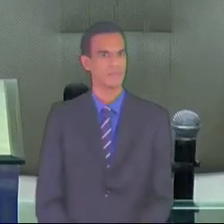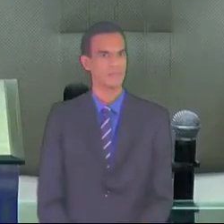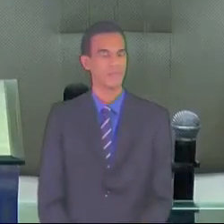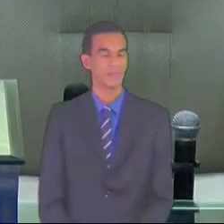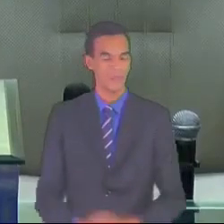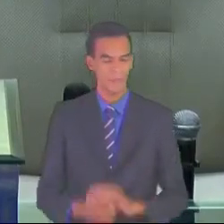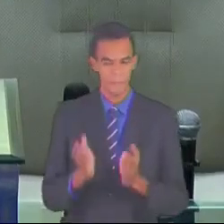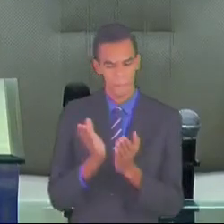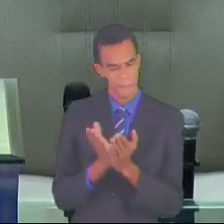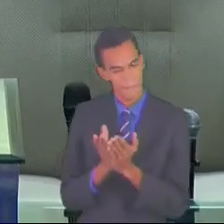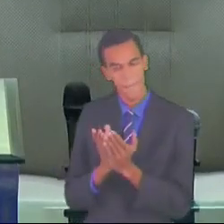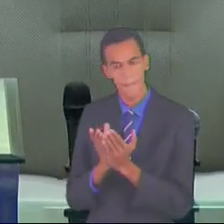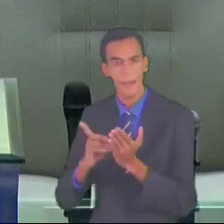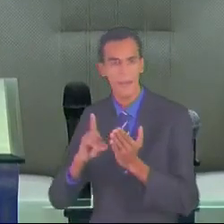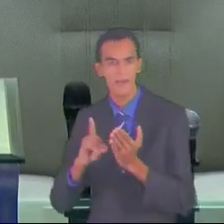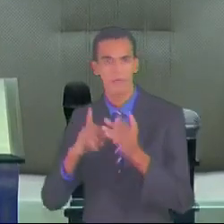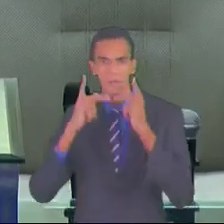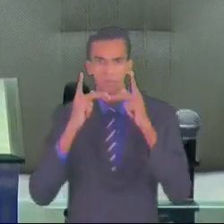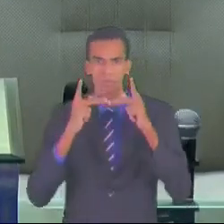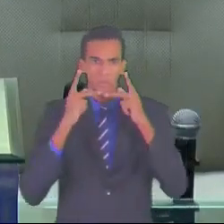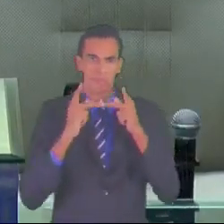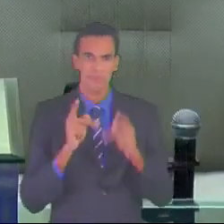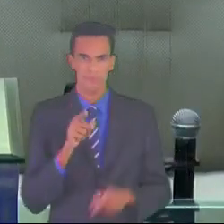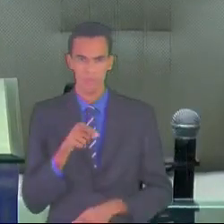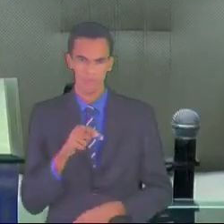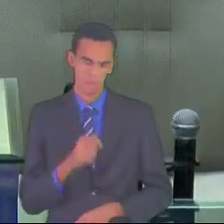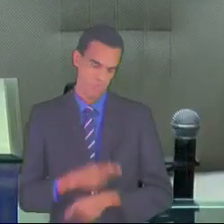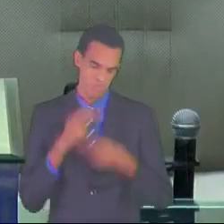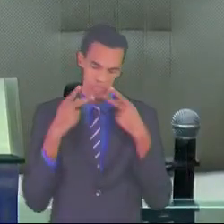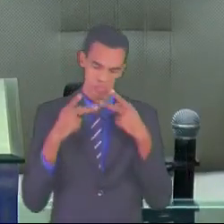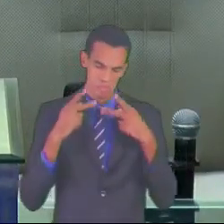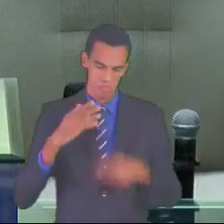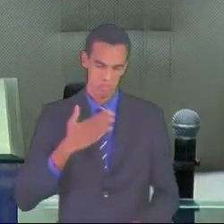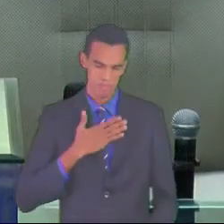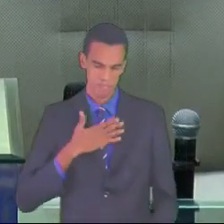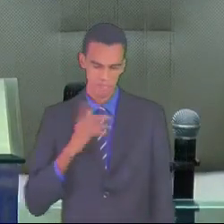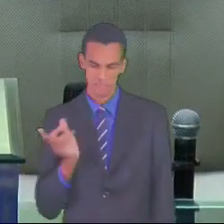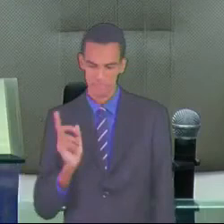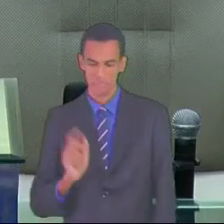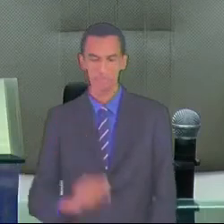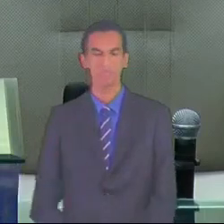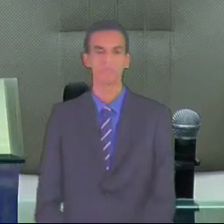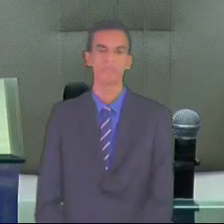Uma palavra que é pregada, a gente diz: não, essa palavra não é para mim.